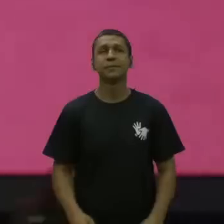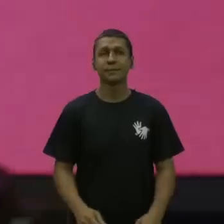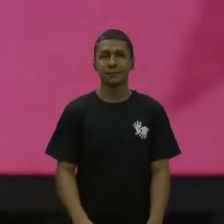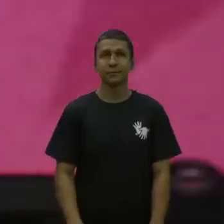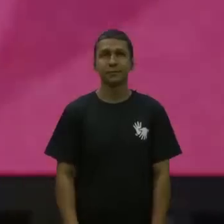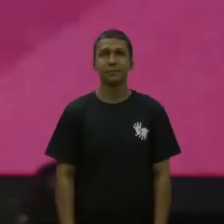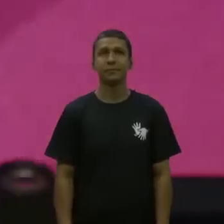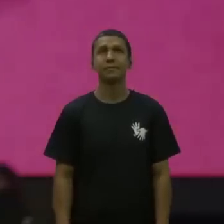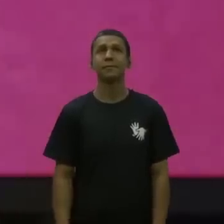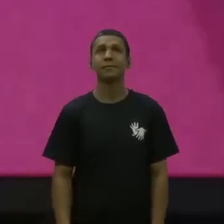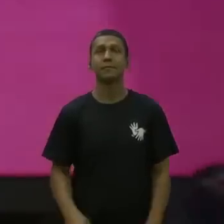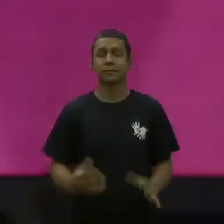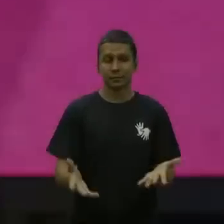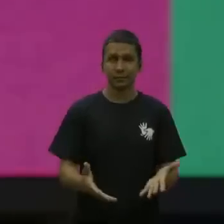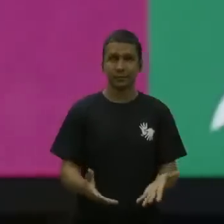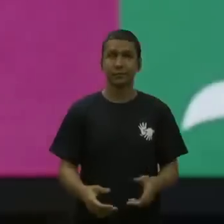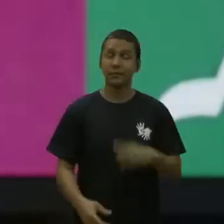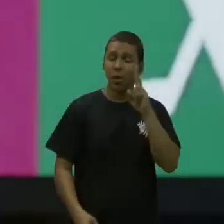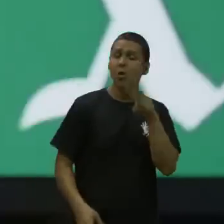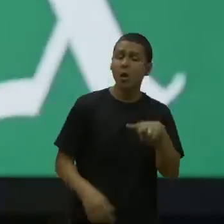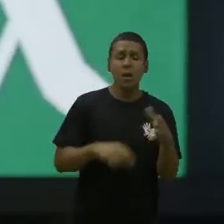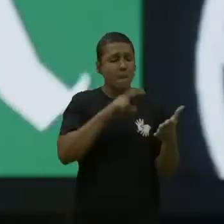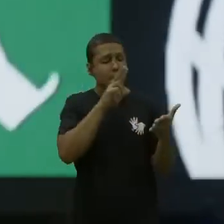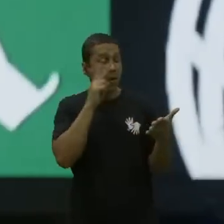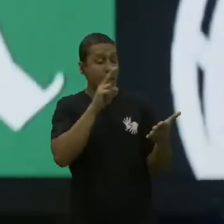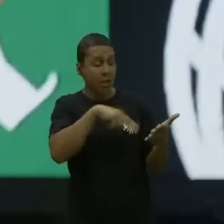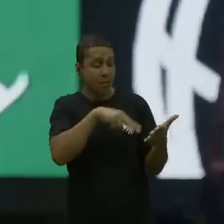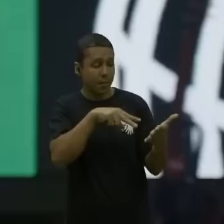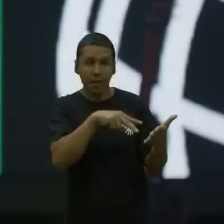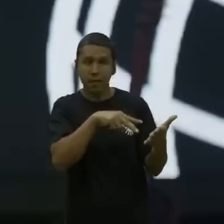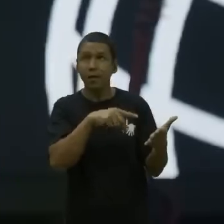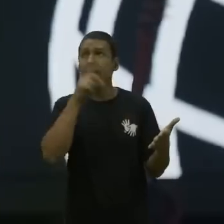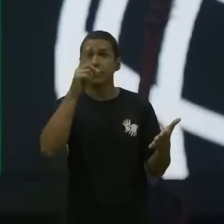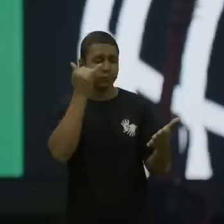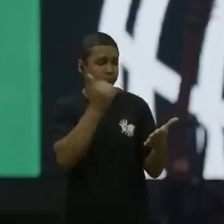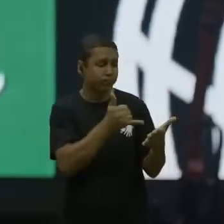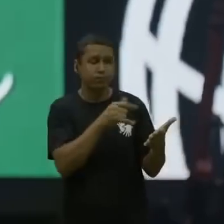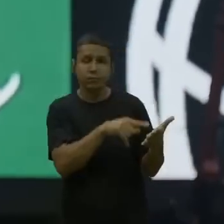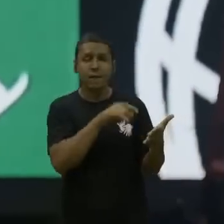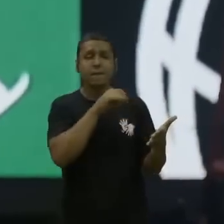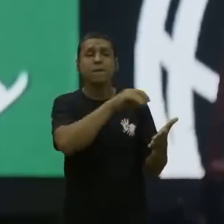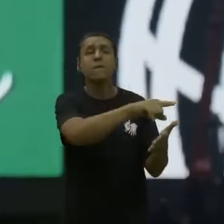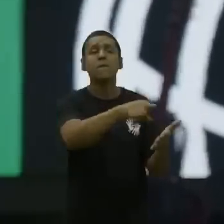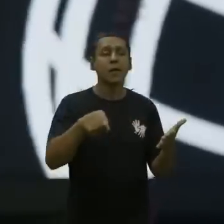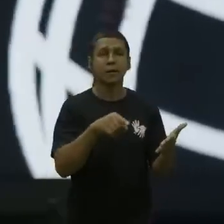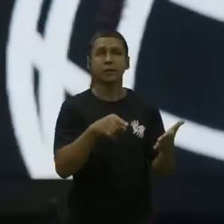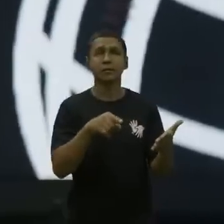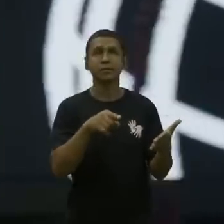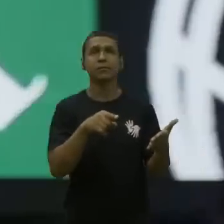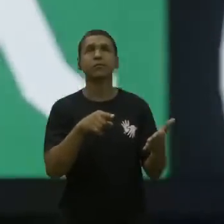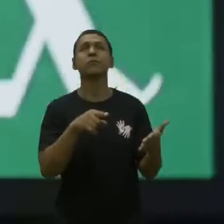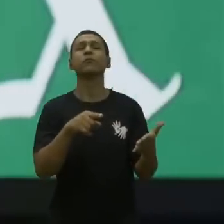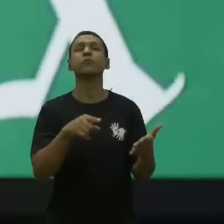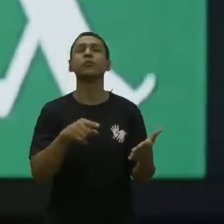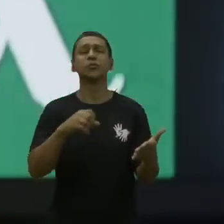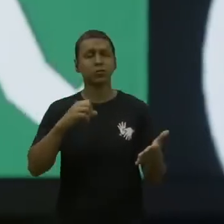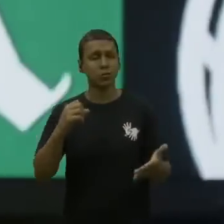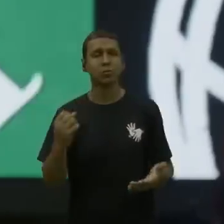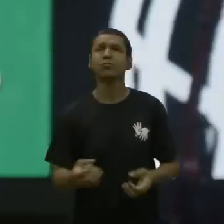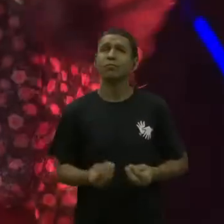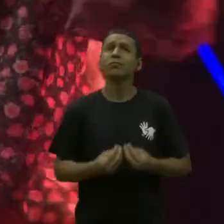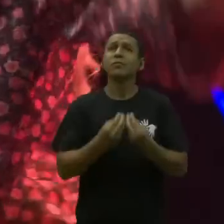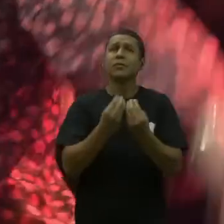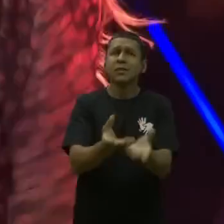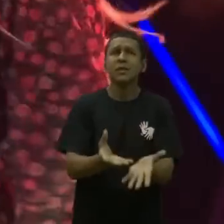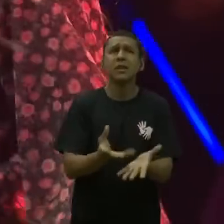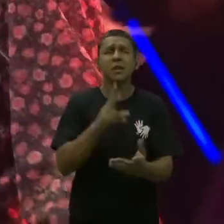Enquanto eu olhava para essa palavra, Deus me disse: fale para eles, eu estou renovando o vigor.